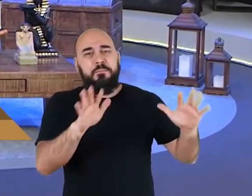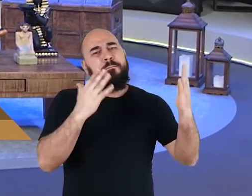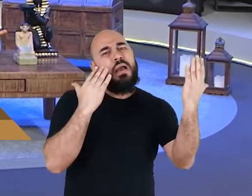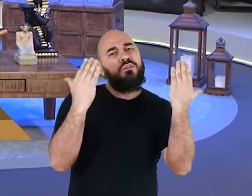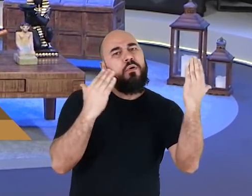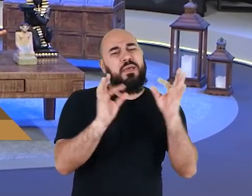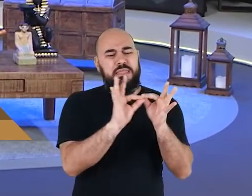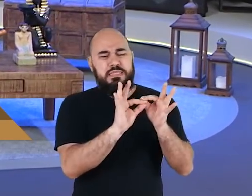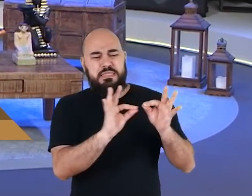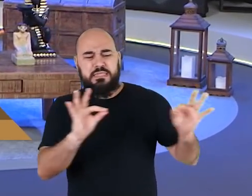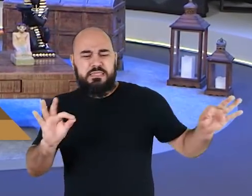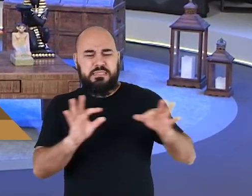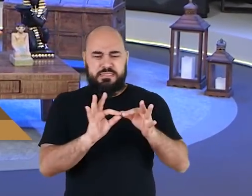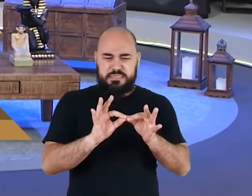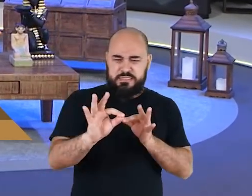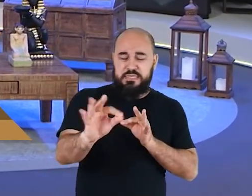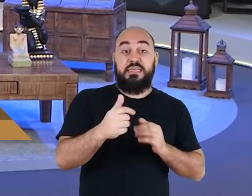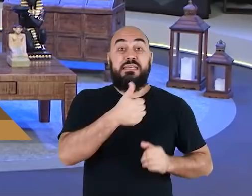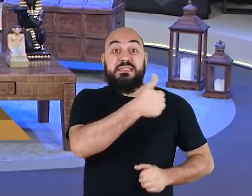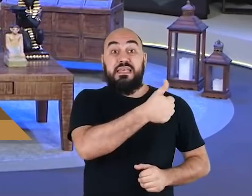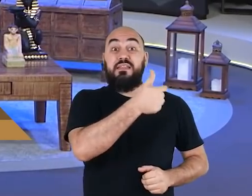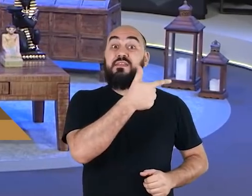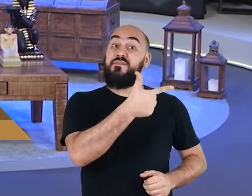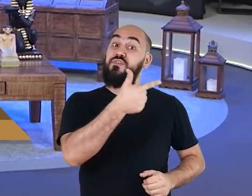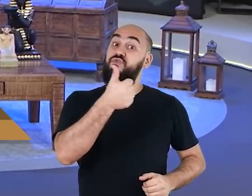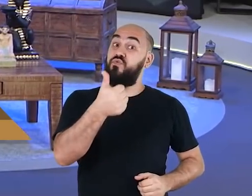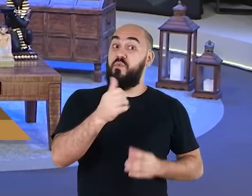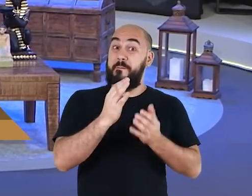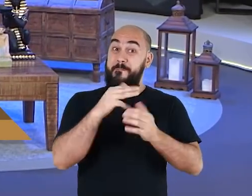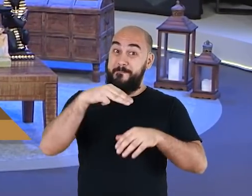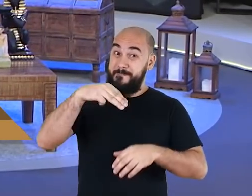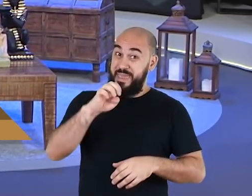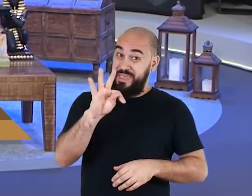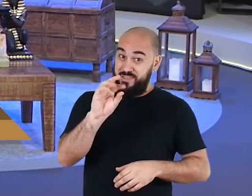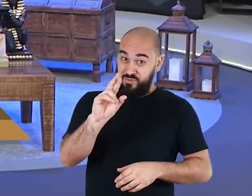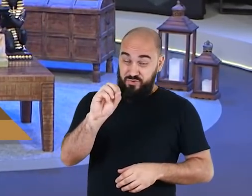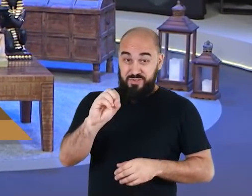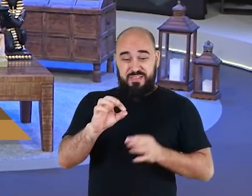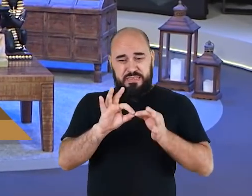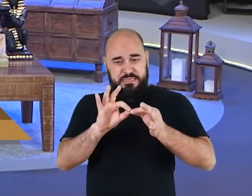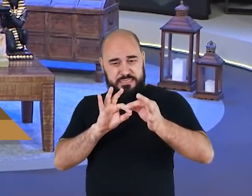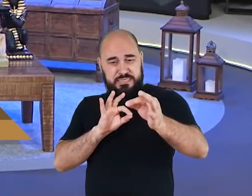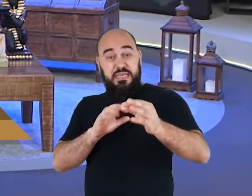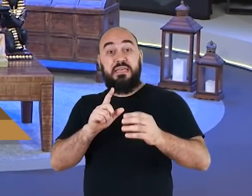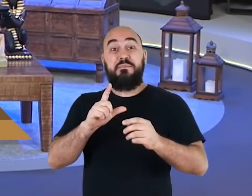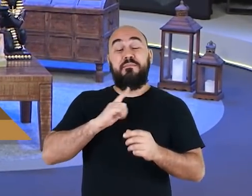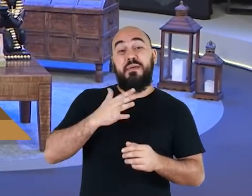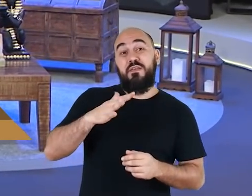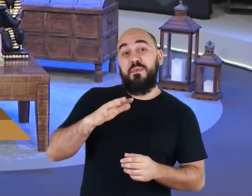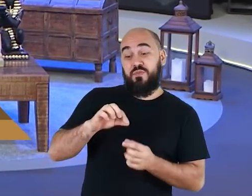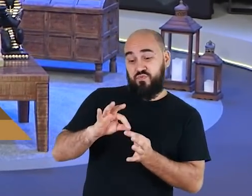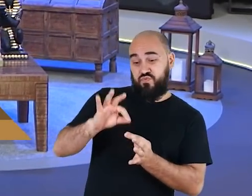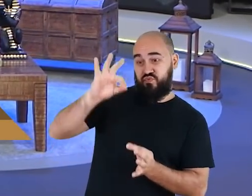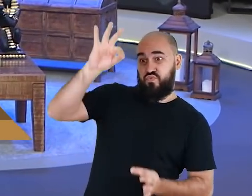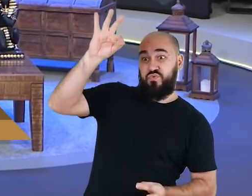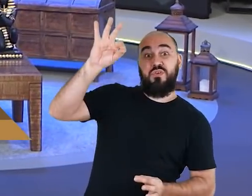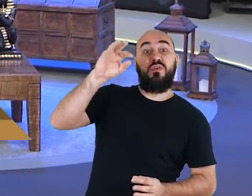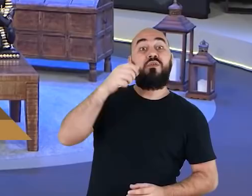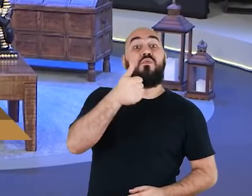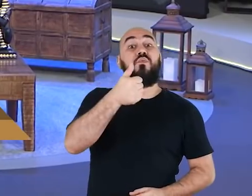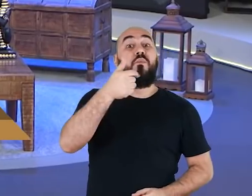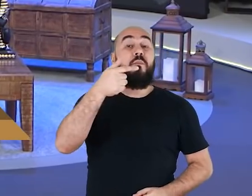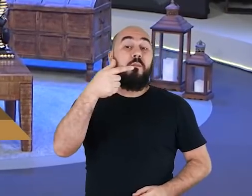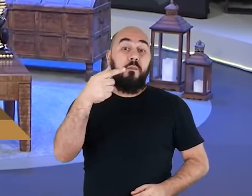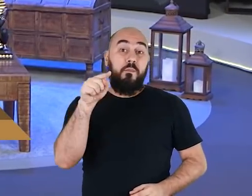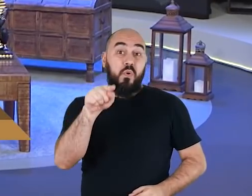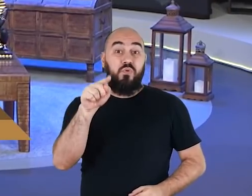largura por 121 metros de comprimento e mais 24,3 metros de altura. Bem, mais uma vez,